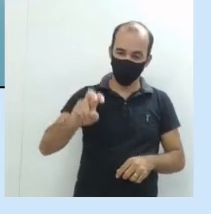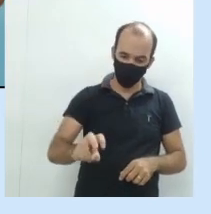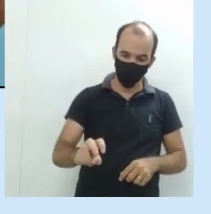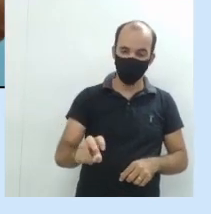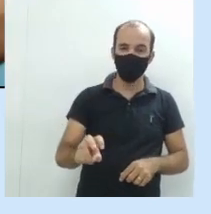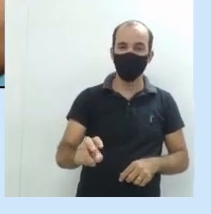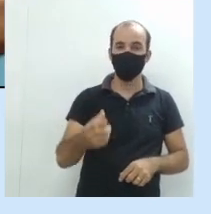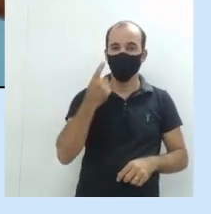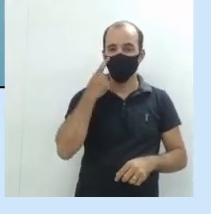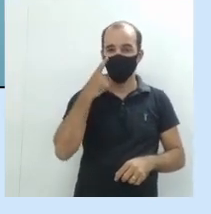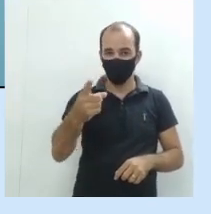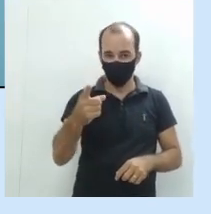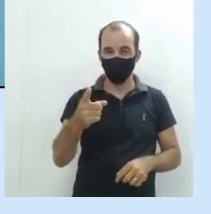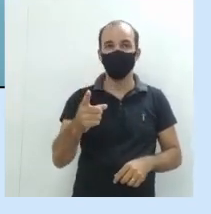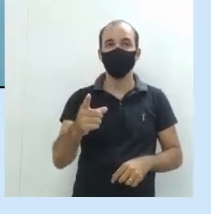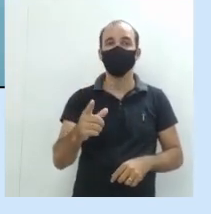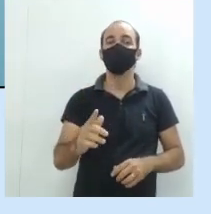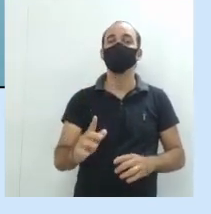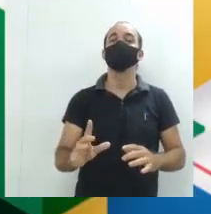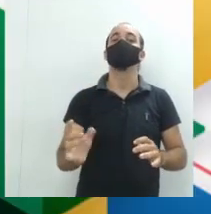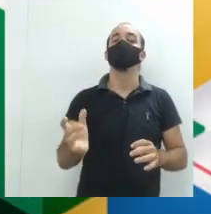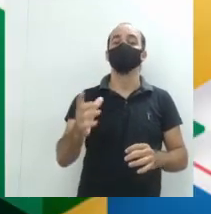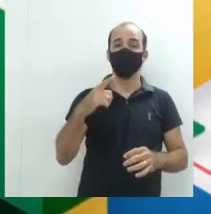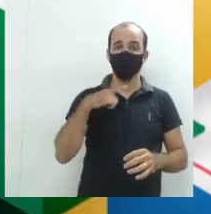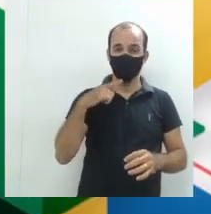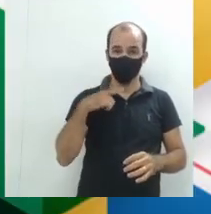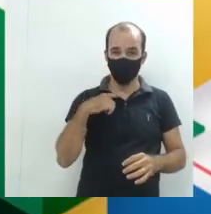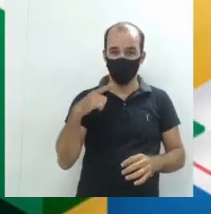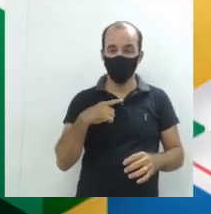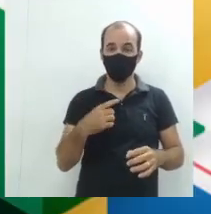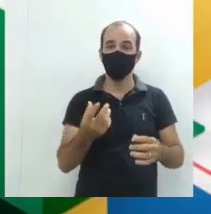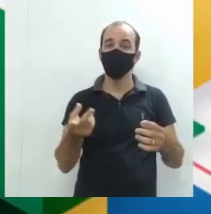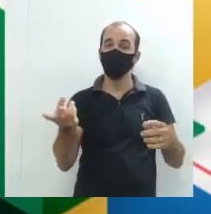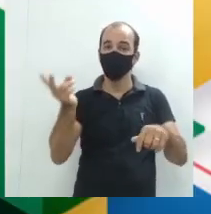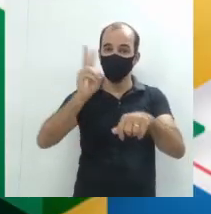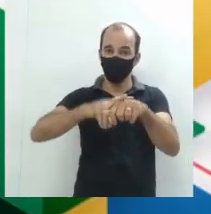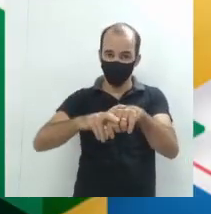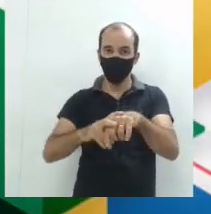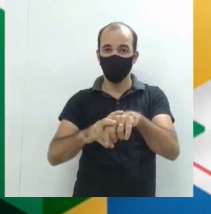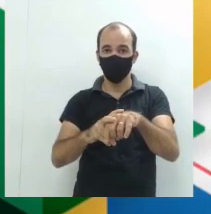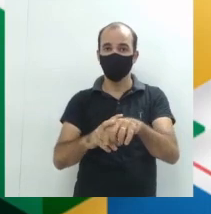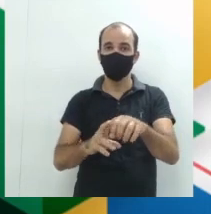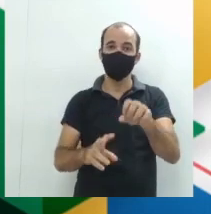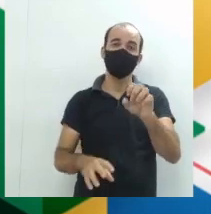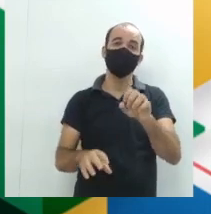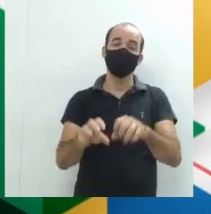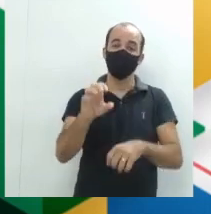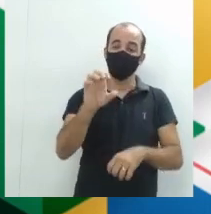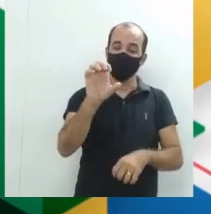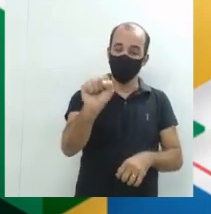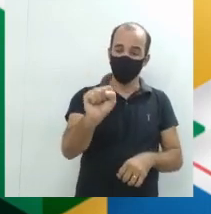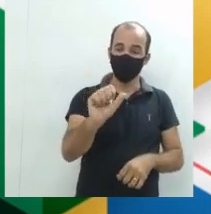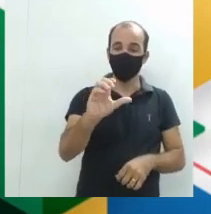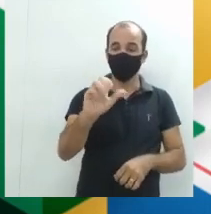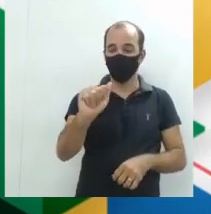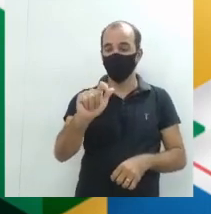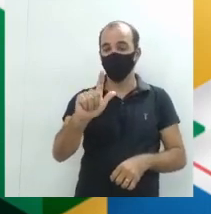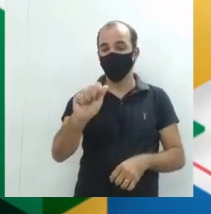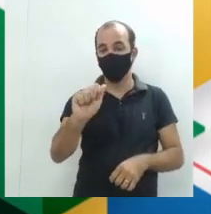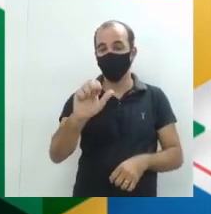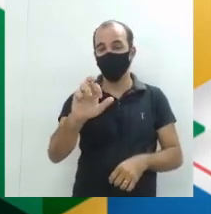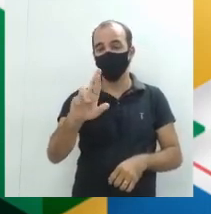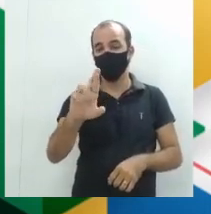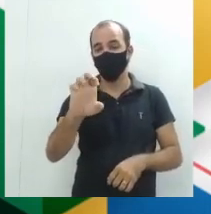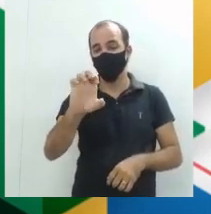deslocamentos escalares e vetoriais. Ele saiu da casa dele e foi até o colégio.